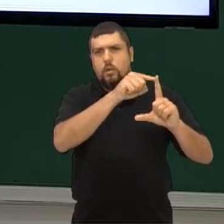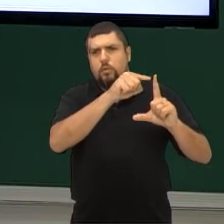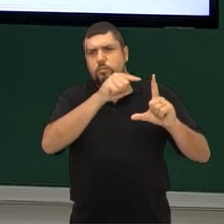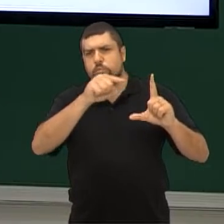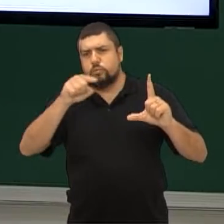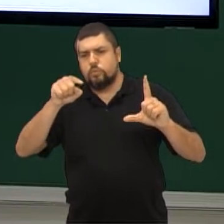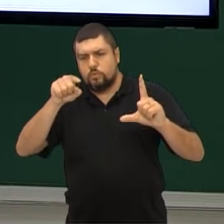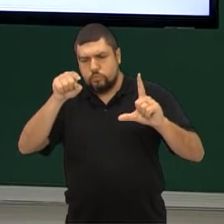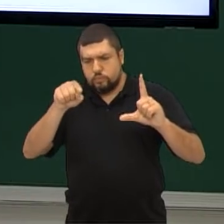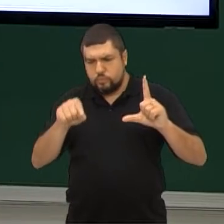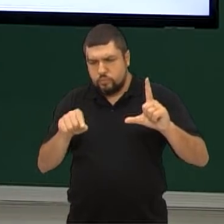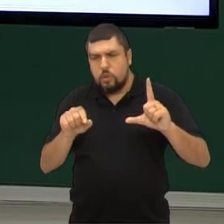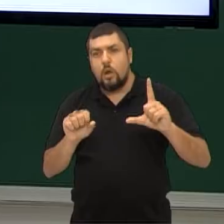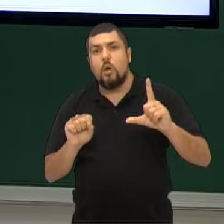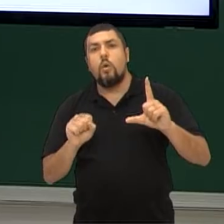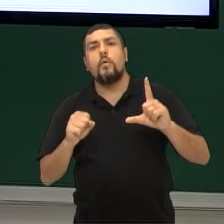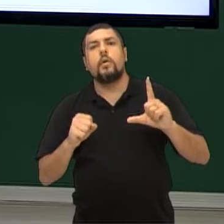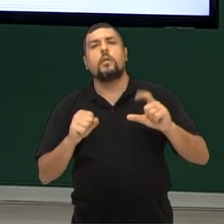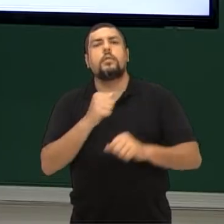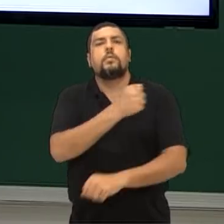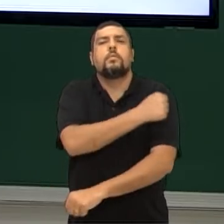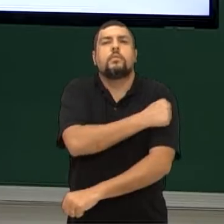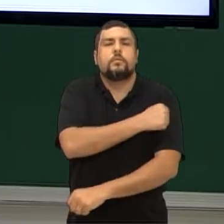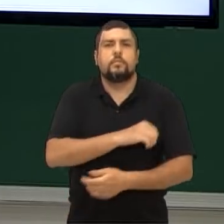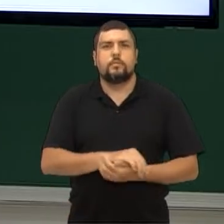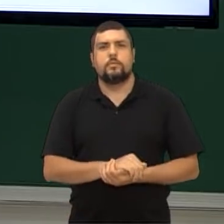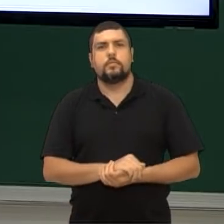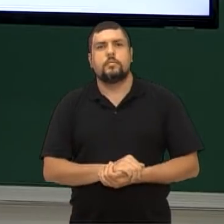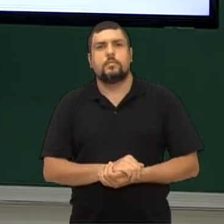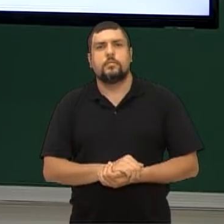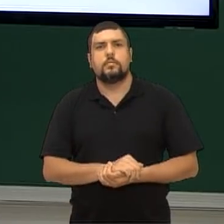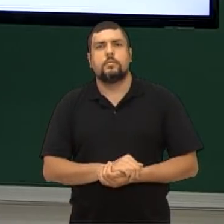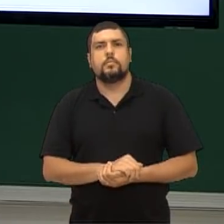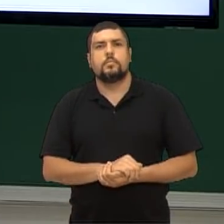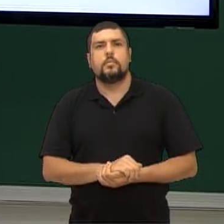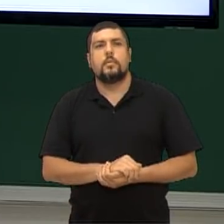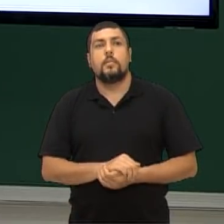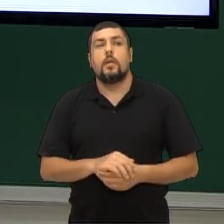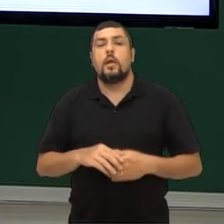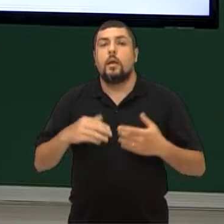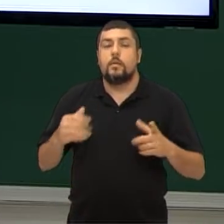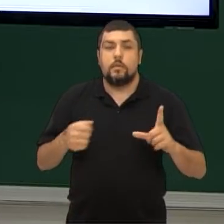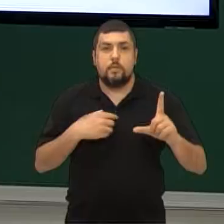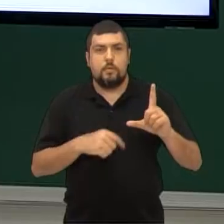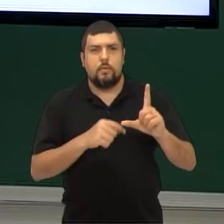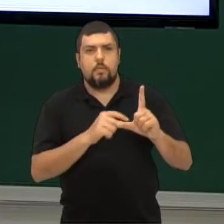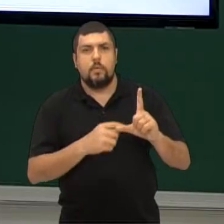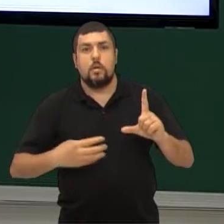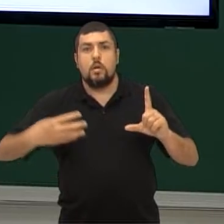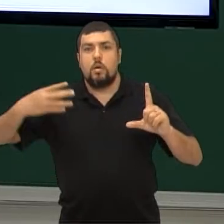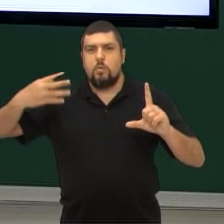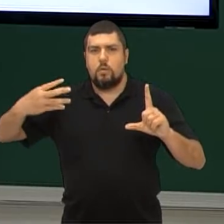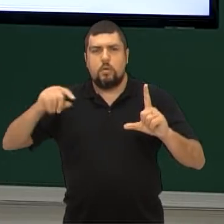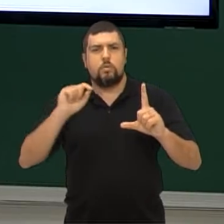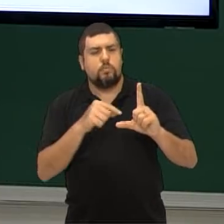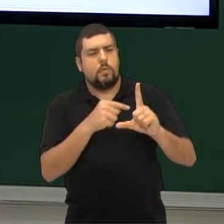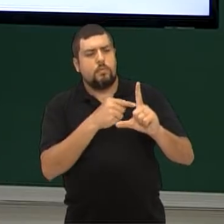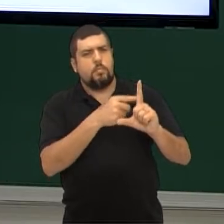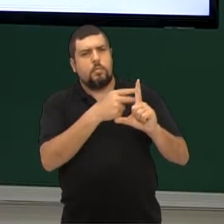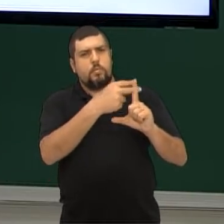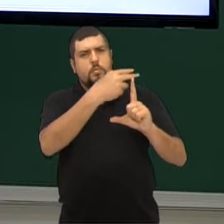o 8. 8 alunos compraram 3 bilhetes. E 4 bilhetes, eixo vertical